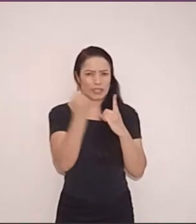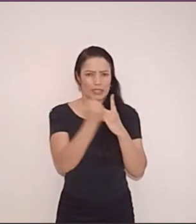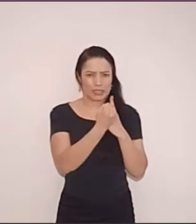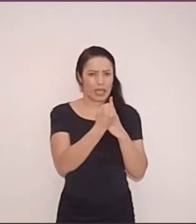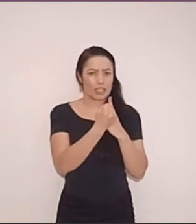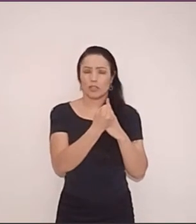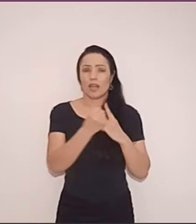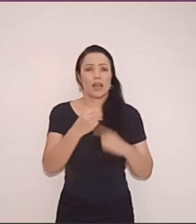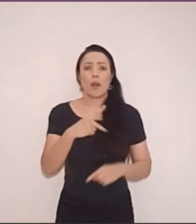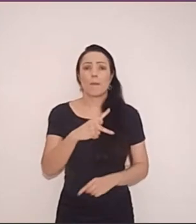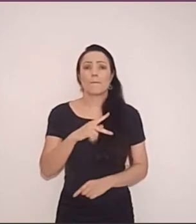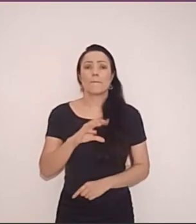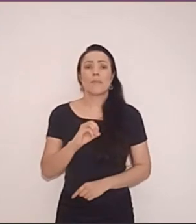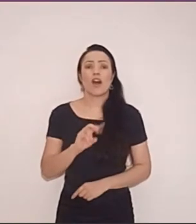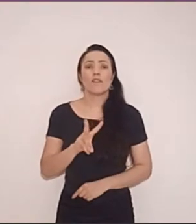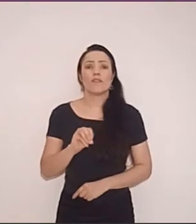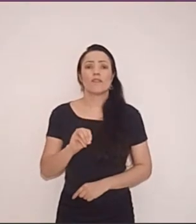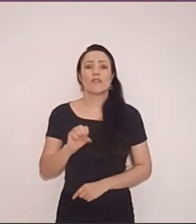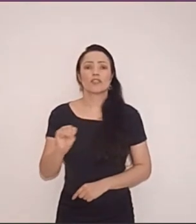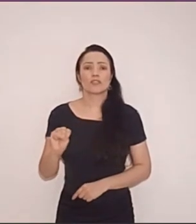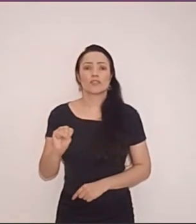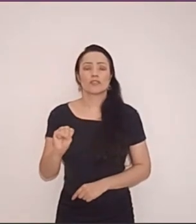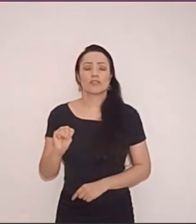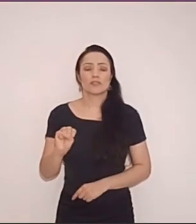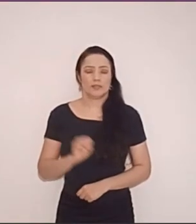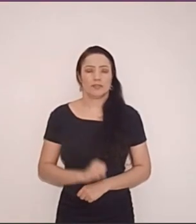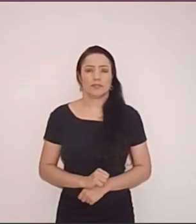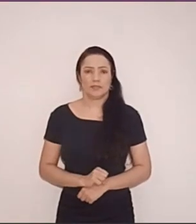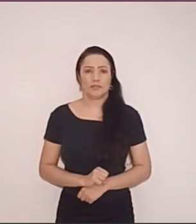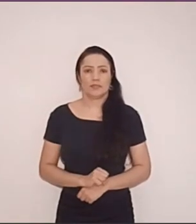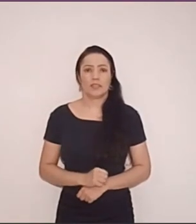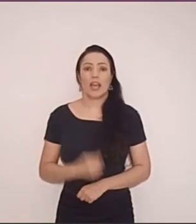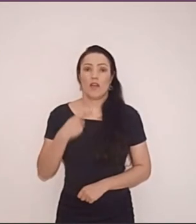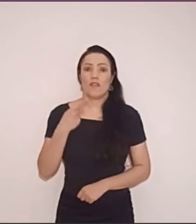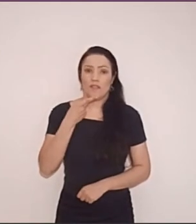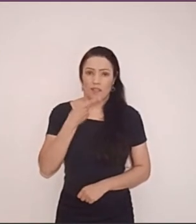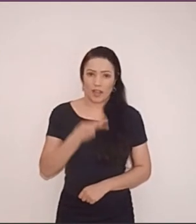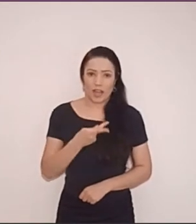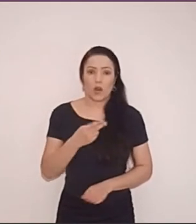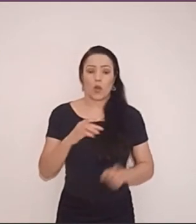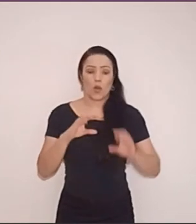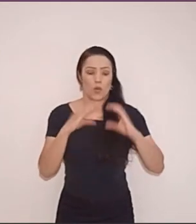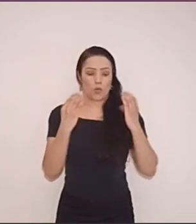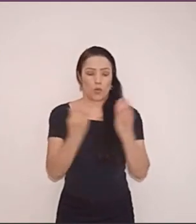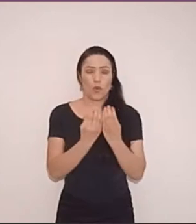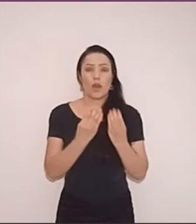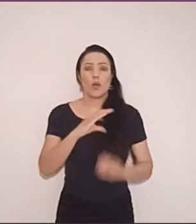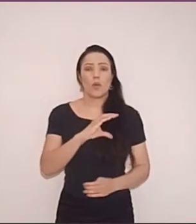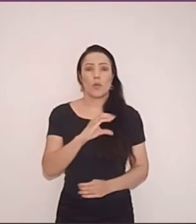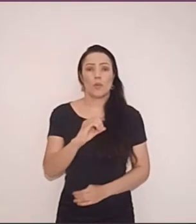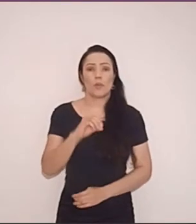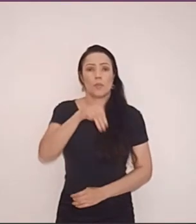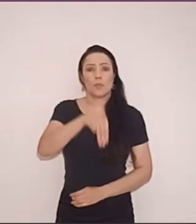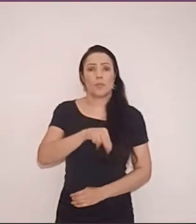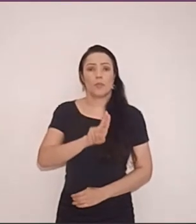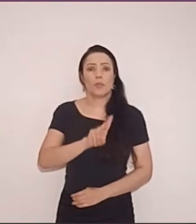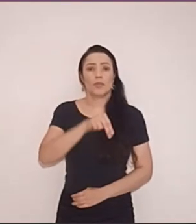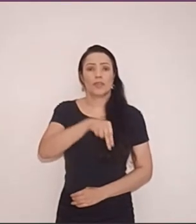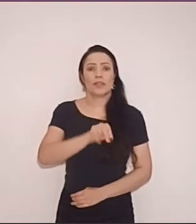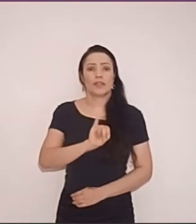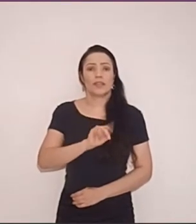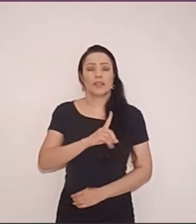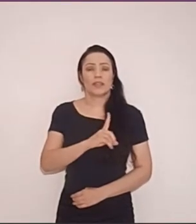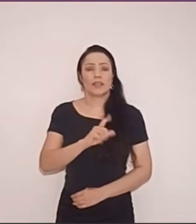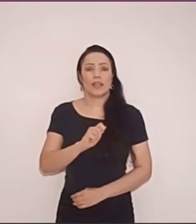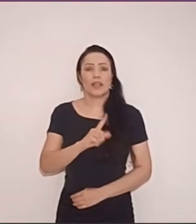que eu chamo de povos e bom E então chama também de comunidades pensam sedimentado